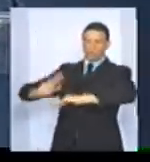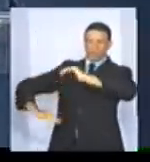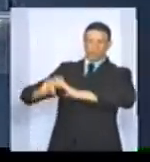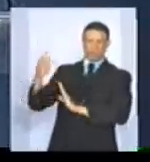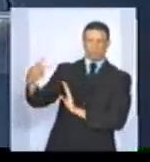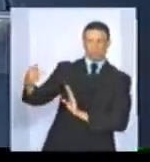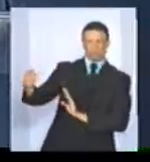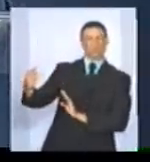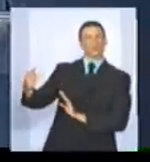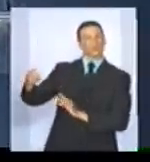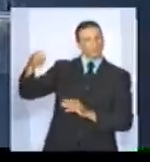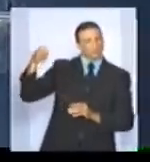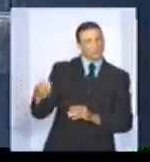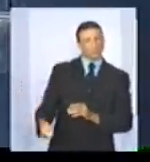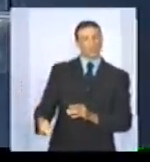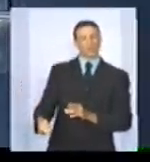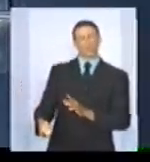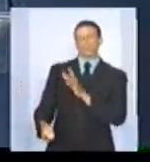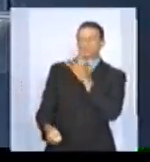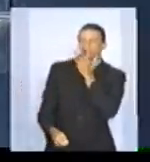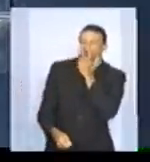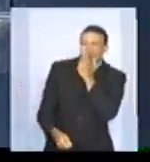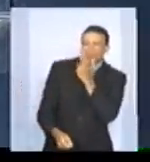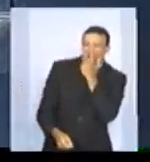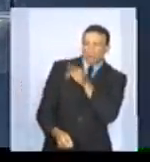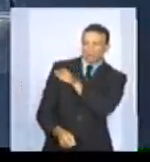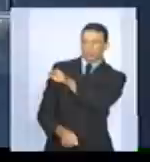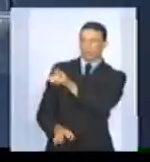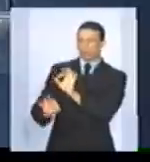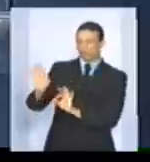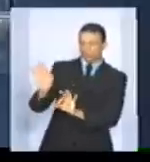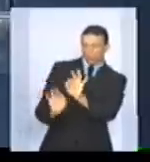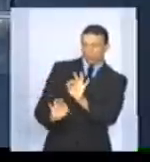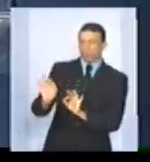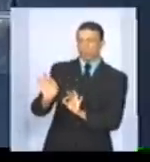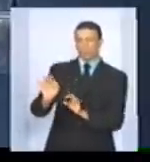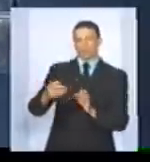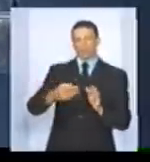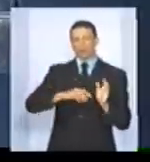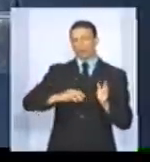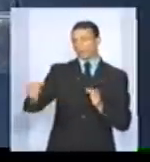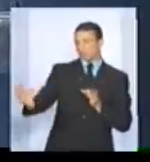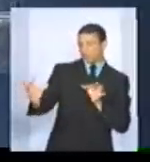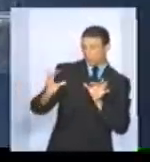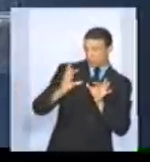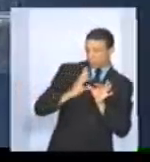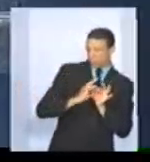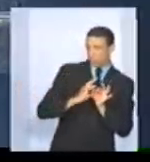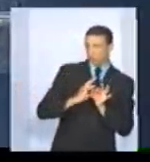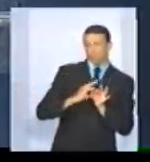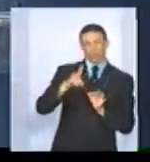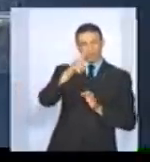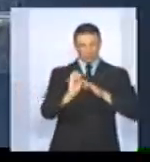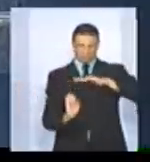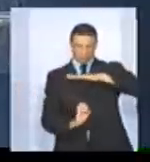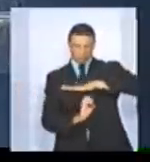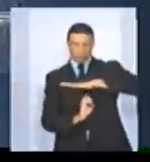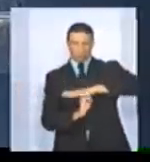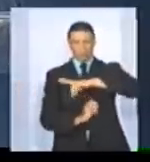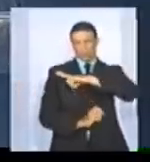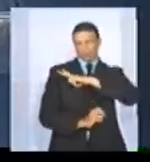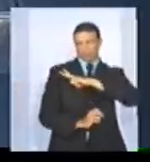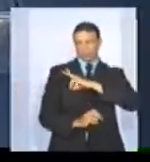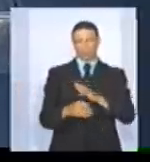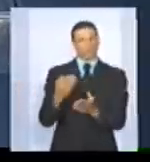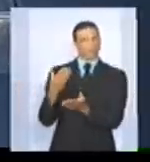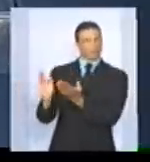não faz, limita-se a ter atualizado o seu quadro de associados, mas não interfere na empresa para ceder